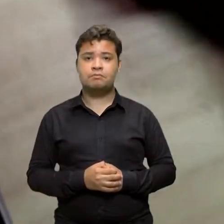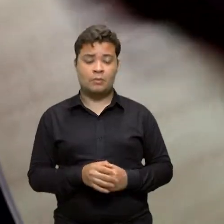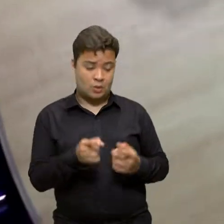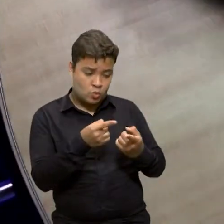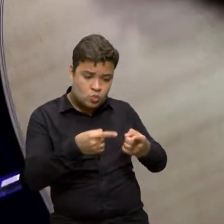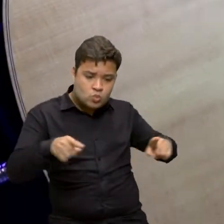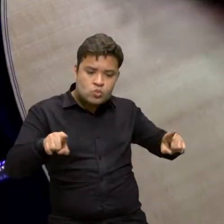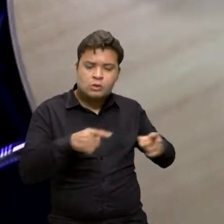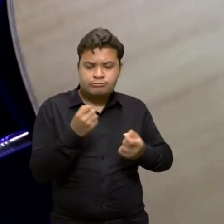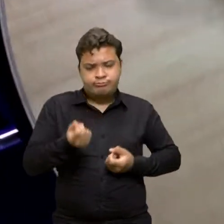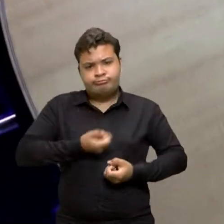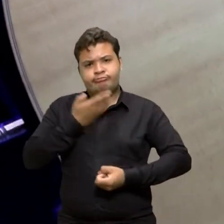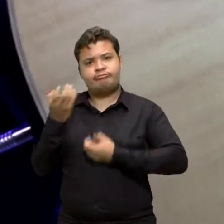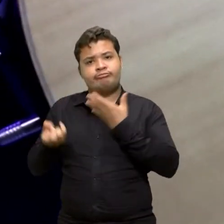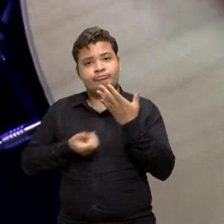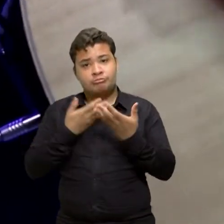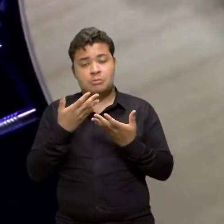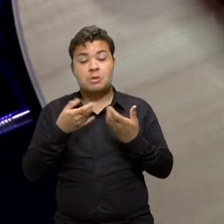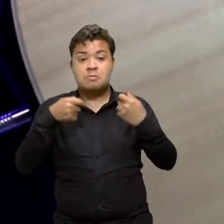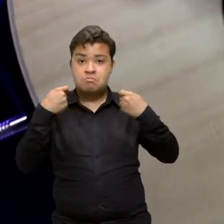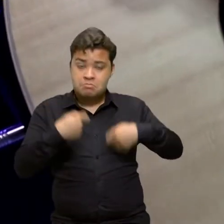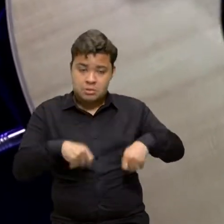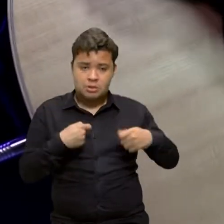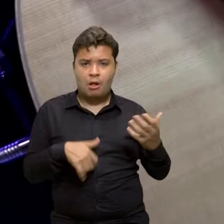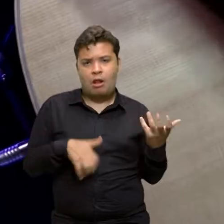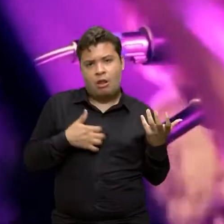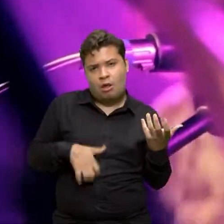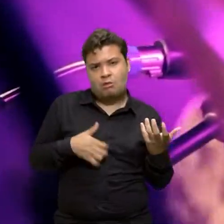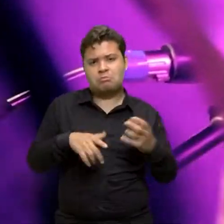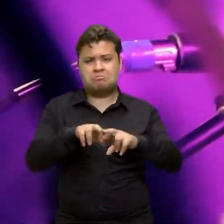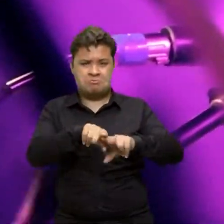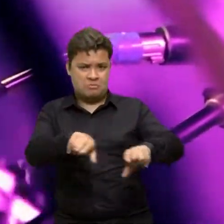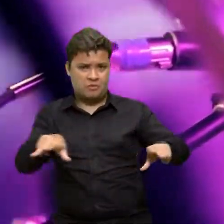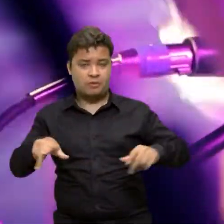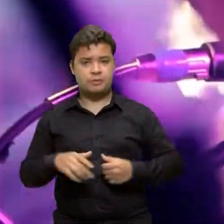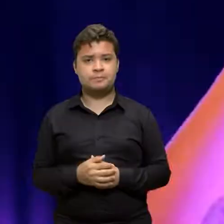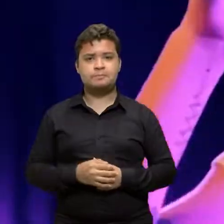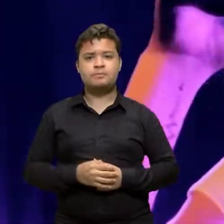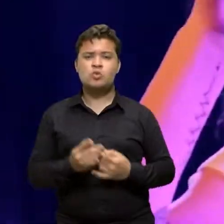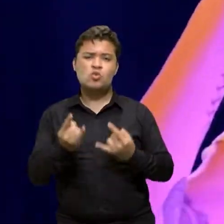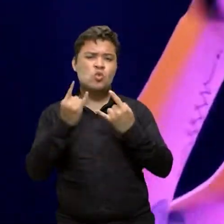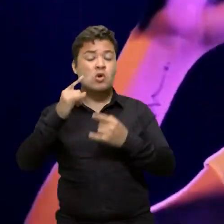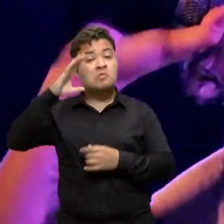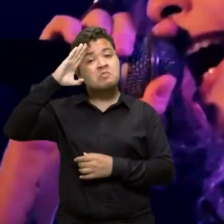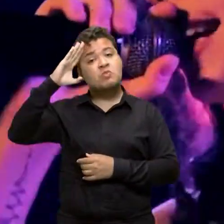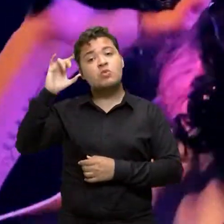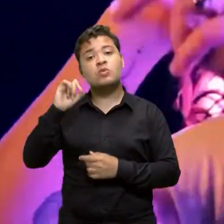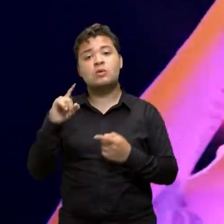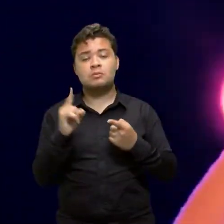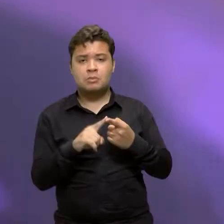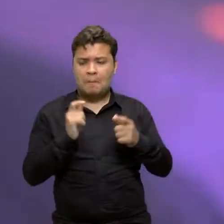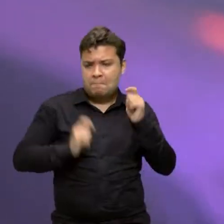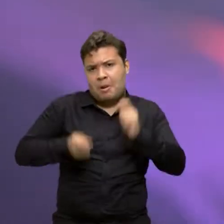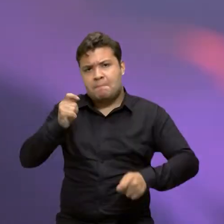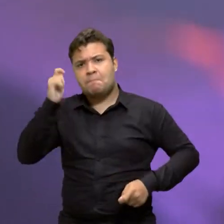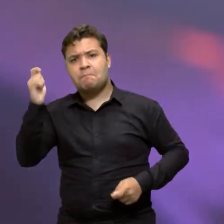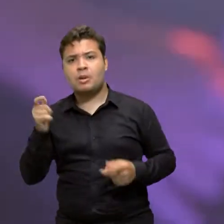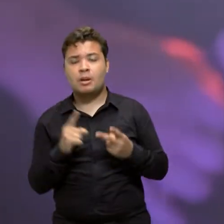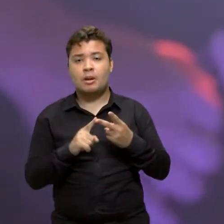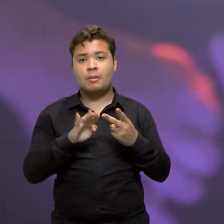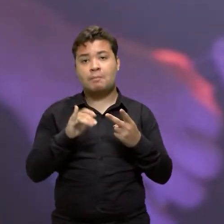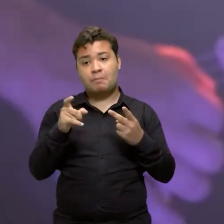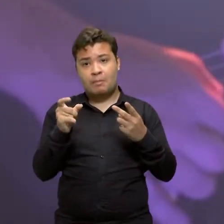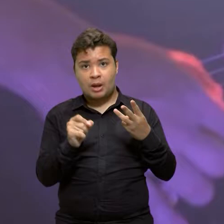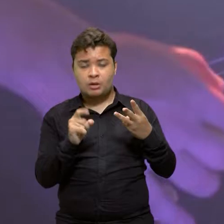Para fazer música, é preciso de instrumentos. No rock, os principais geralmente são a bateria,